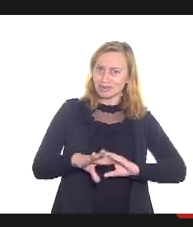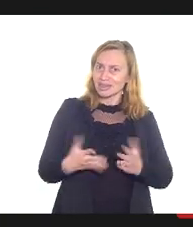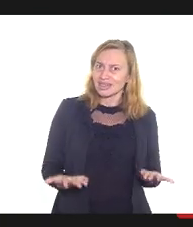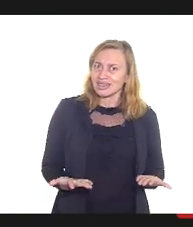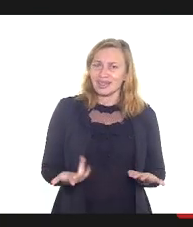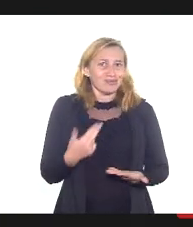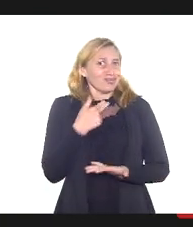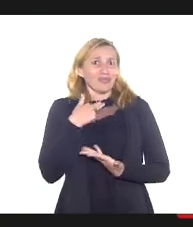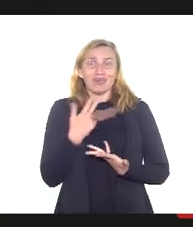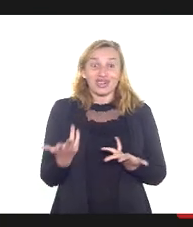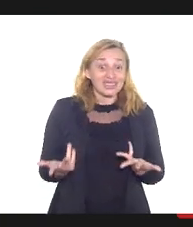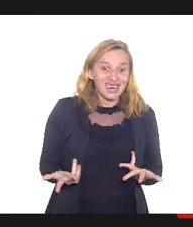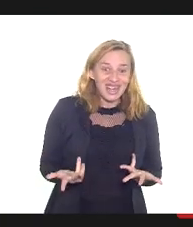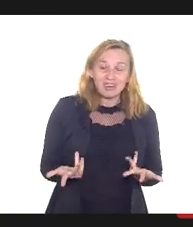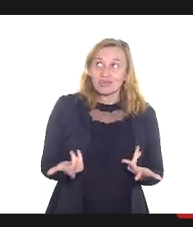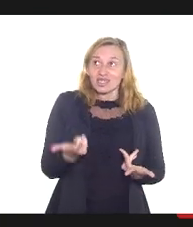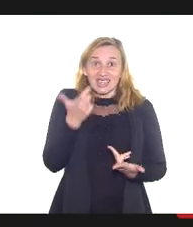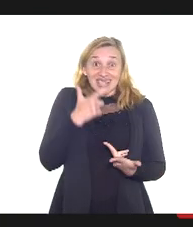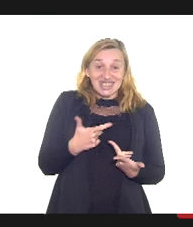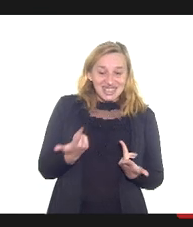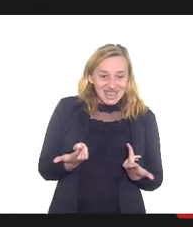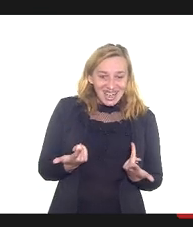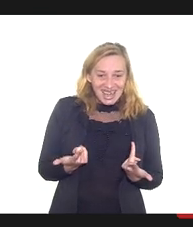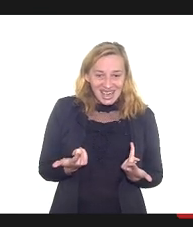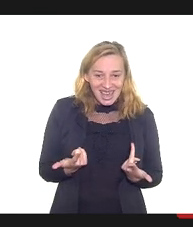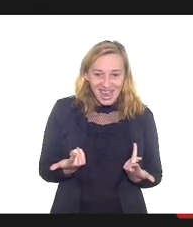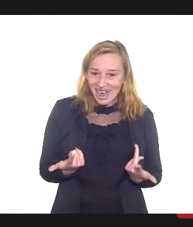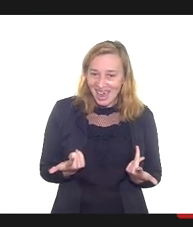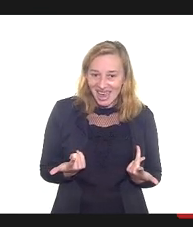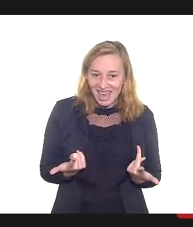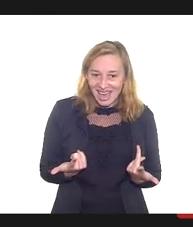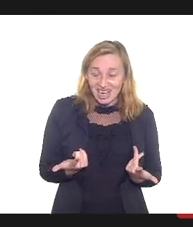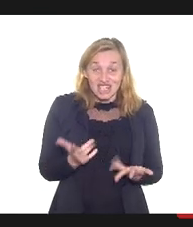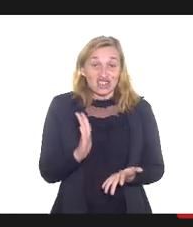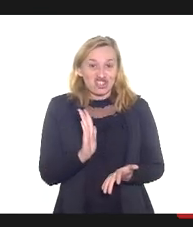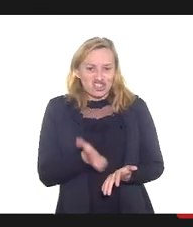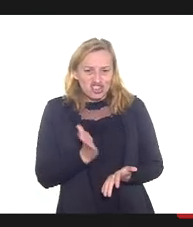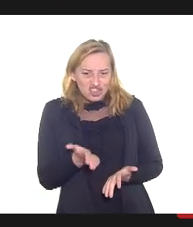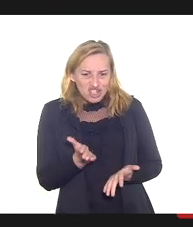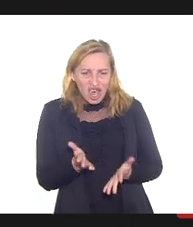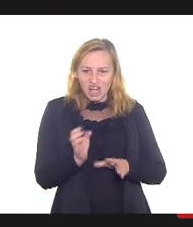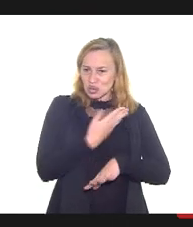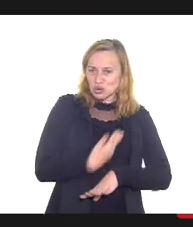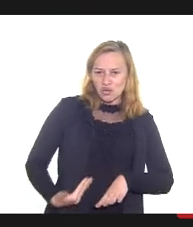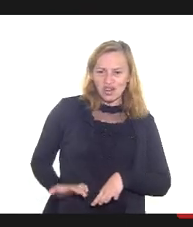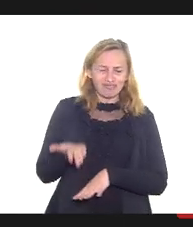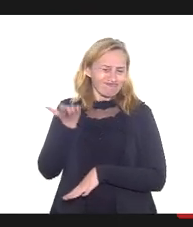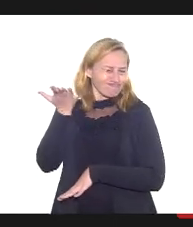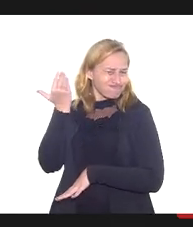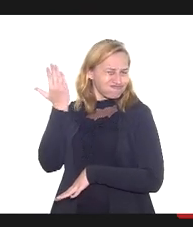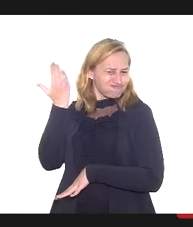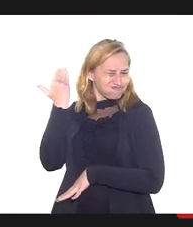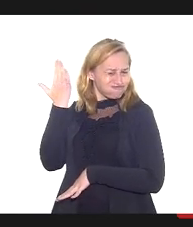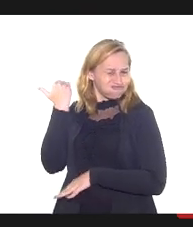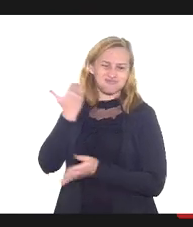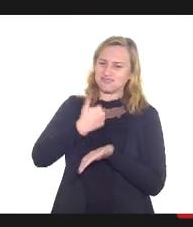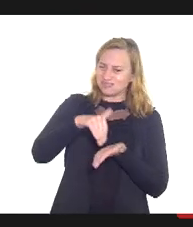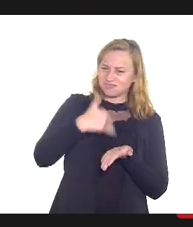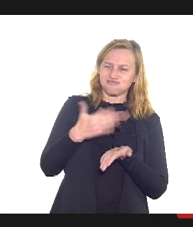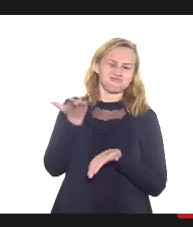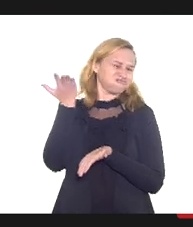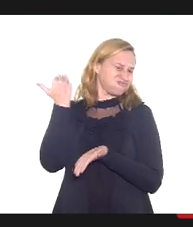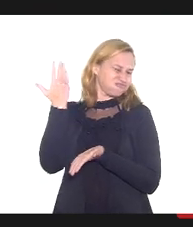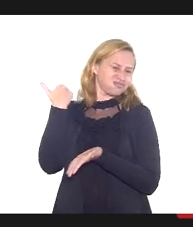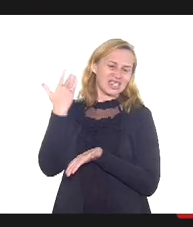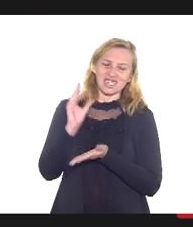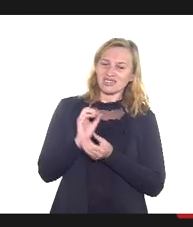não podemos sermos de forma assodada, né? Já que, inclusive, os governos anteriores, os secretários anteriores